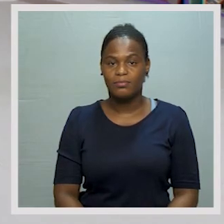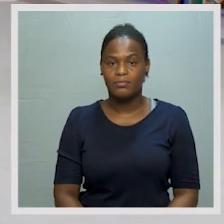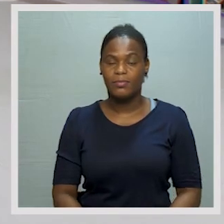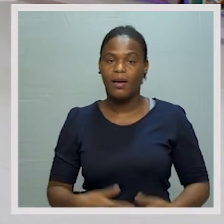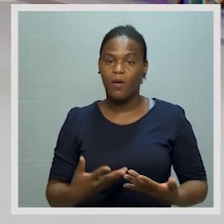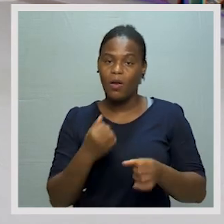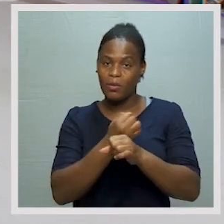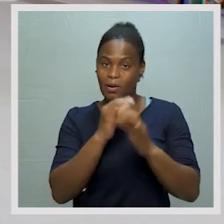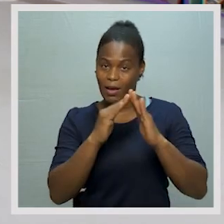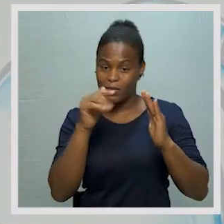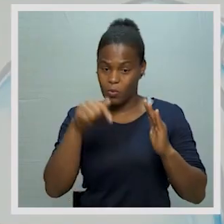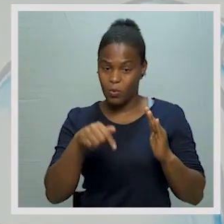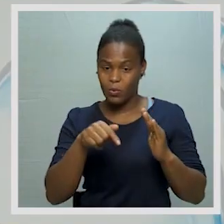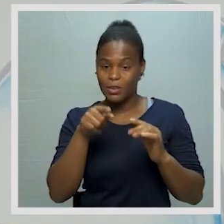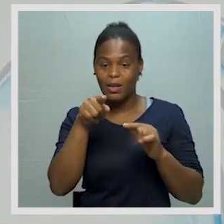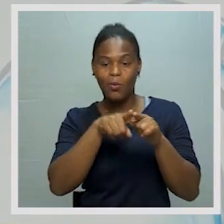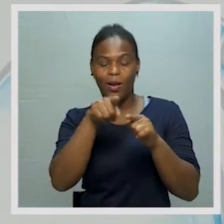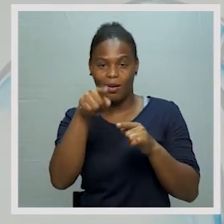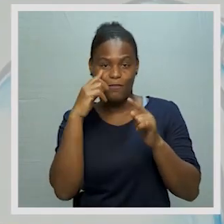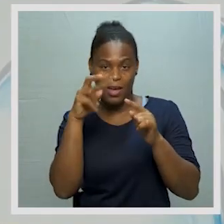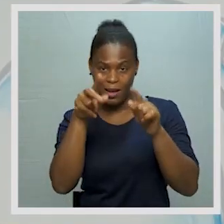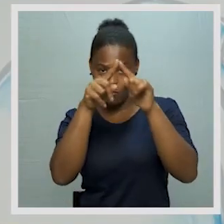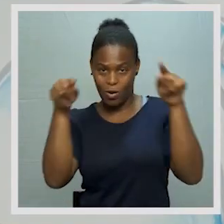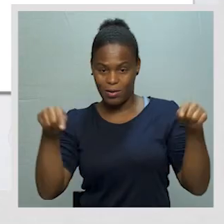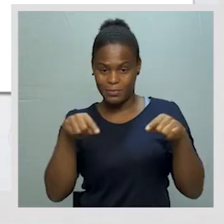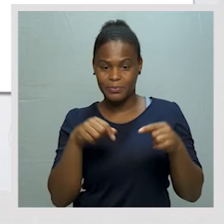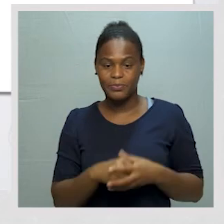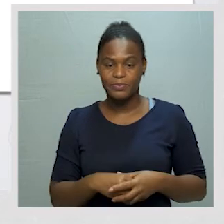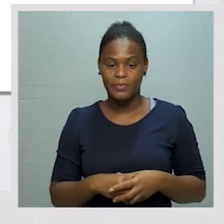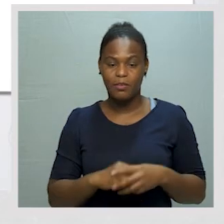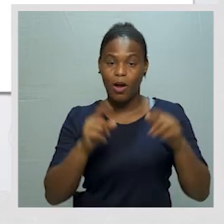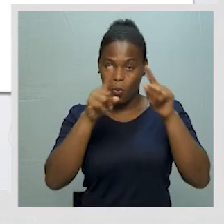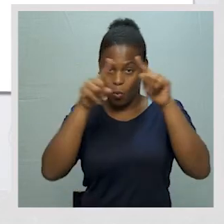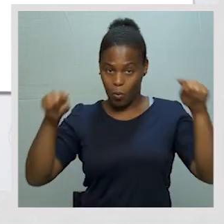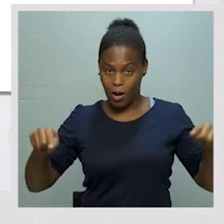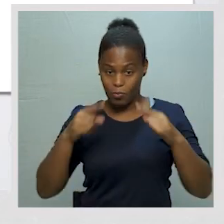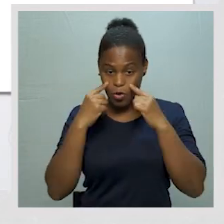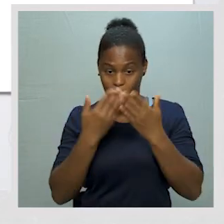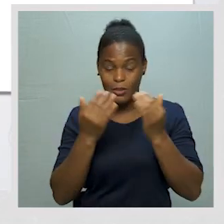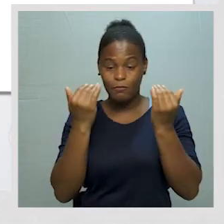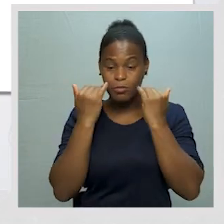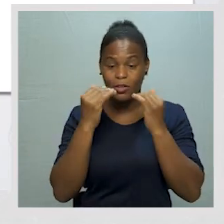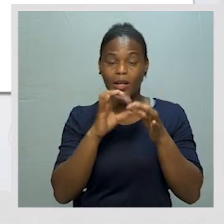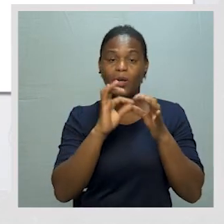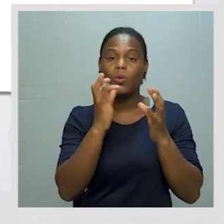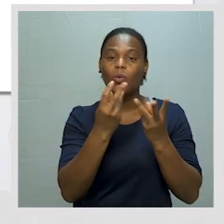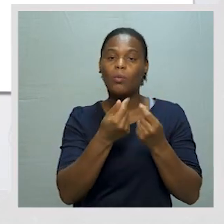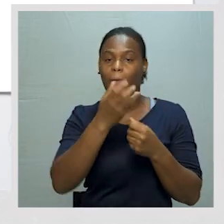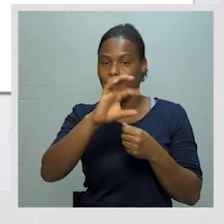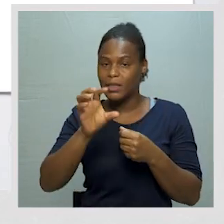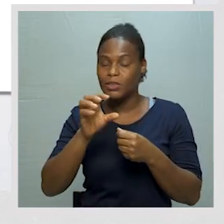O trabalho de casa de hoje é este aqui. O quadro seguinte apresenta os dados referentes à economia de